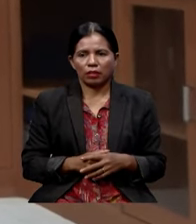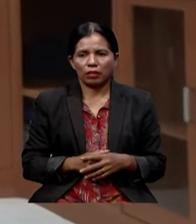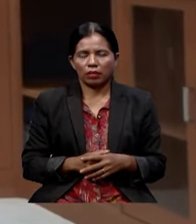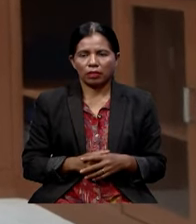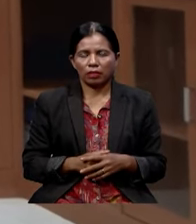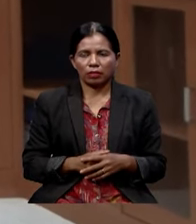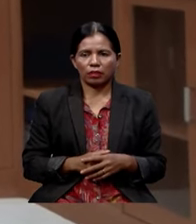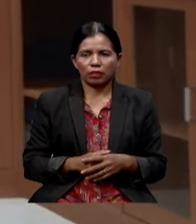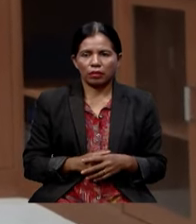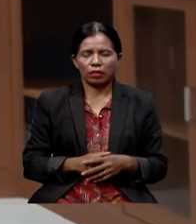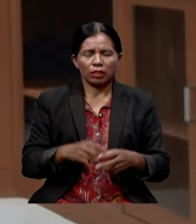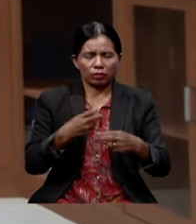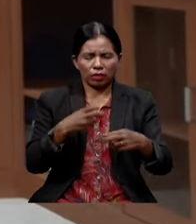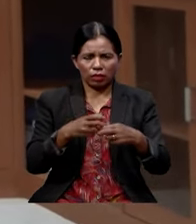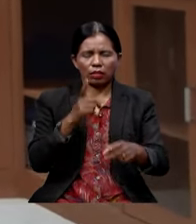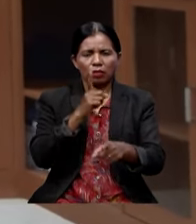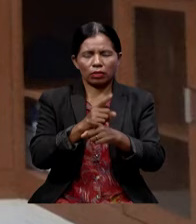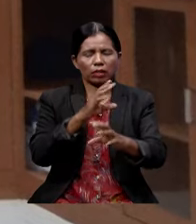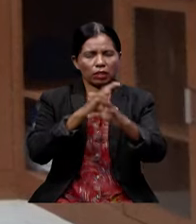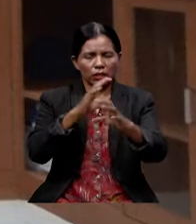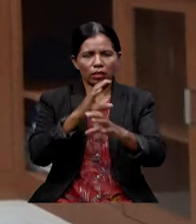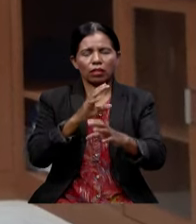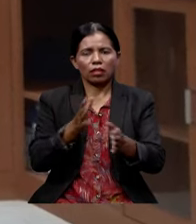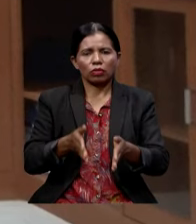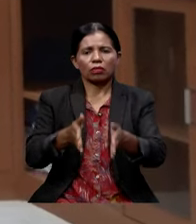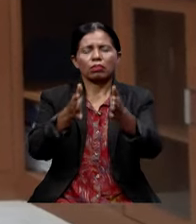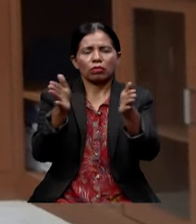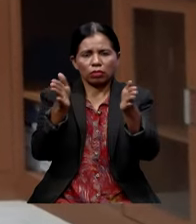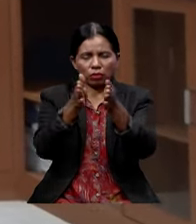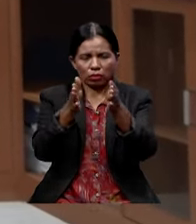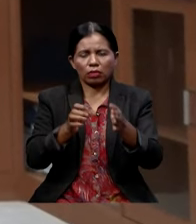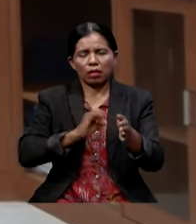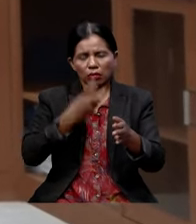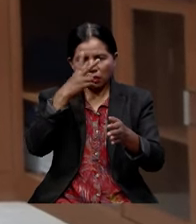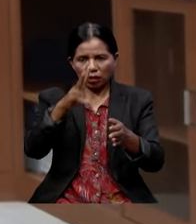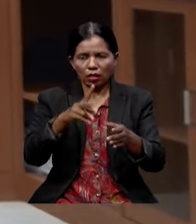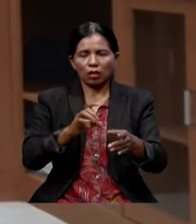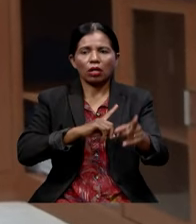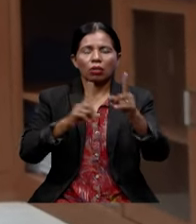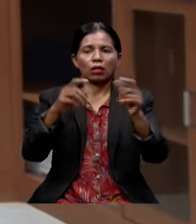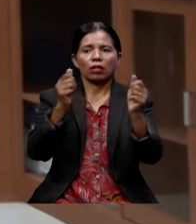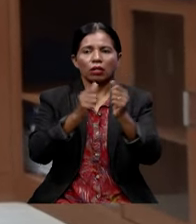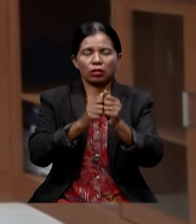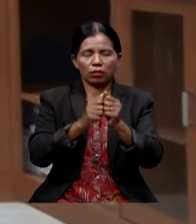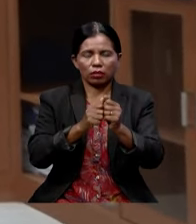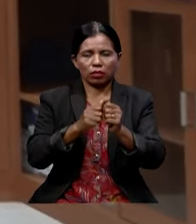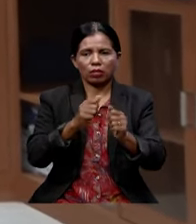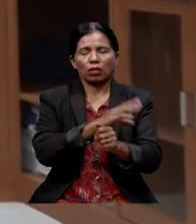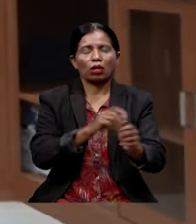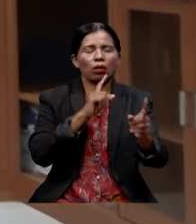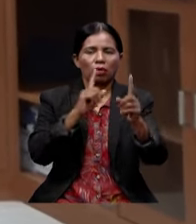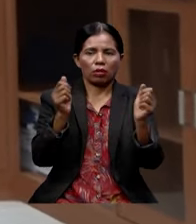nemos susate teves tam clota mais abarete ona curiona ho am sinigo se sa ela